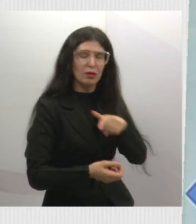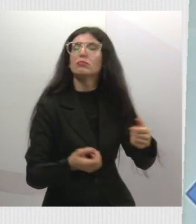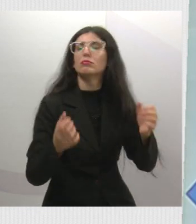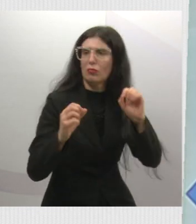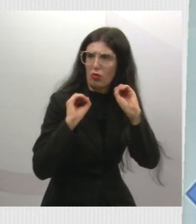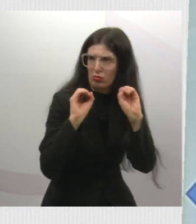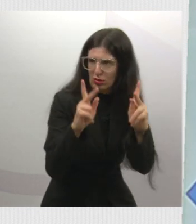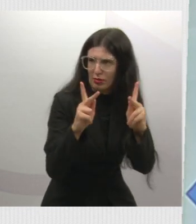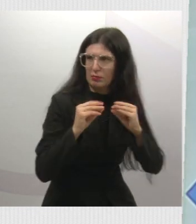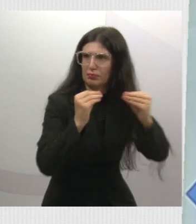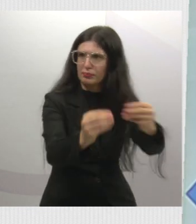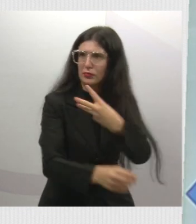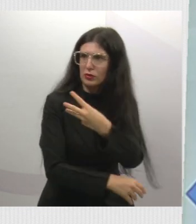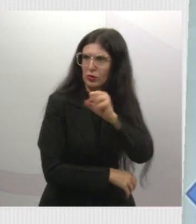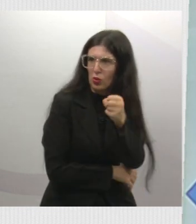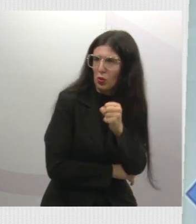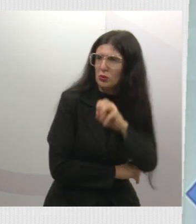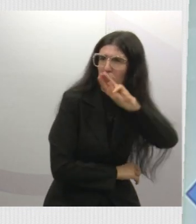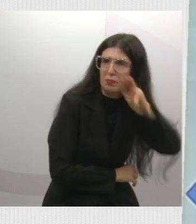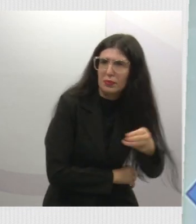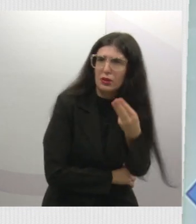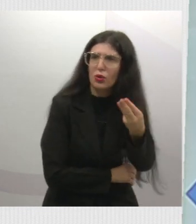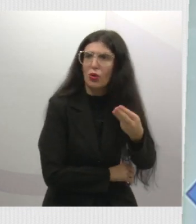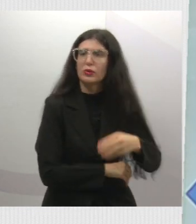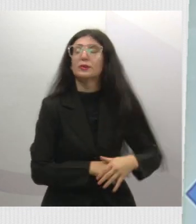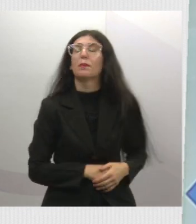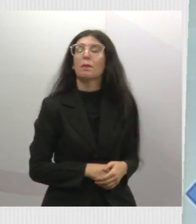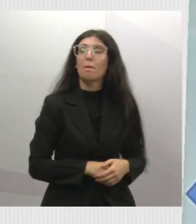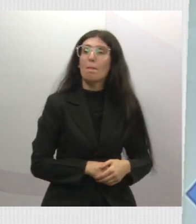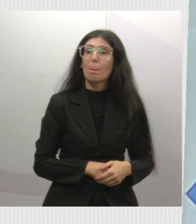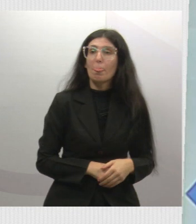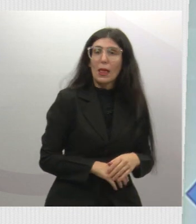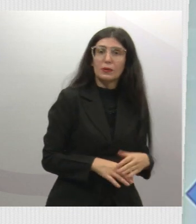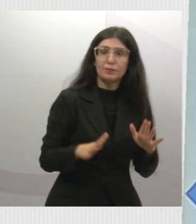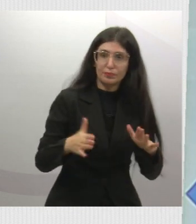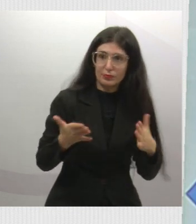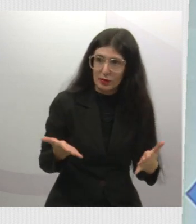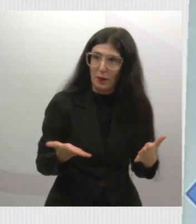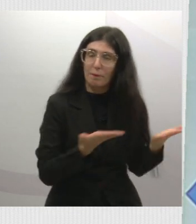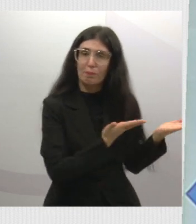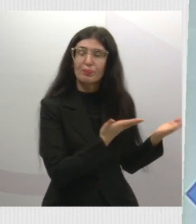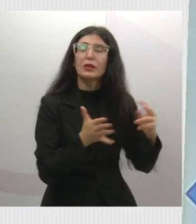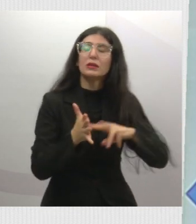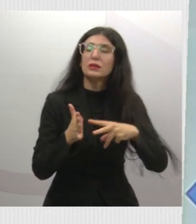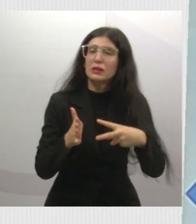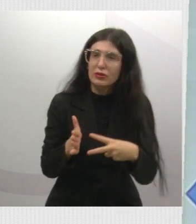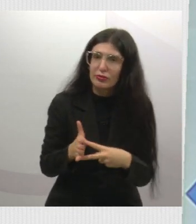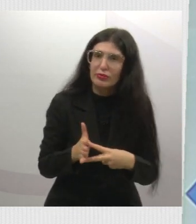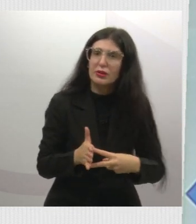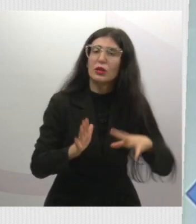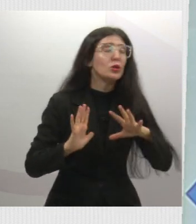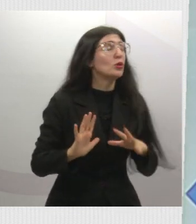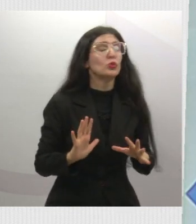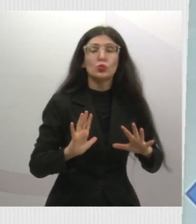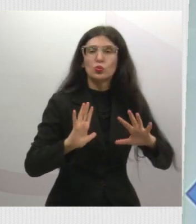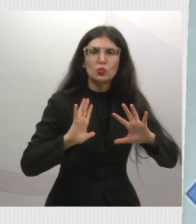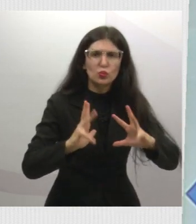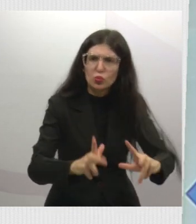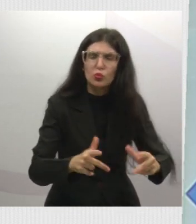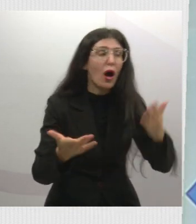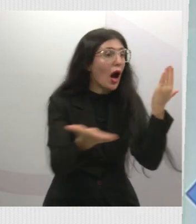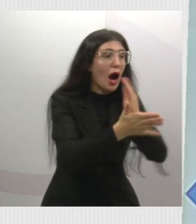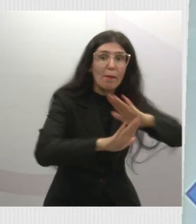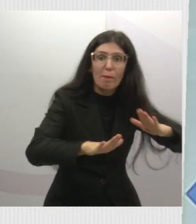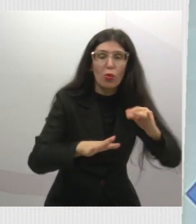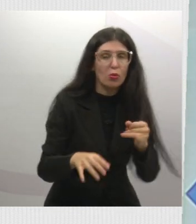476. Esse resto a pagar processado pago, ele nada mais é do que no encerramento do